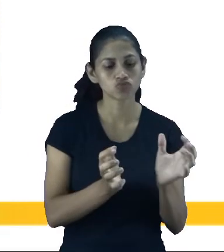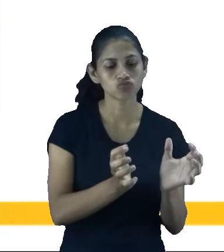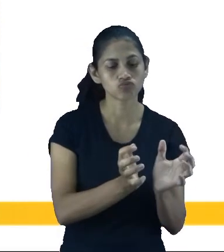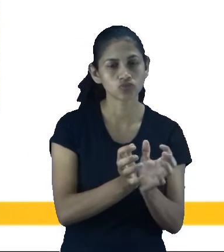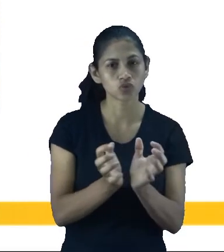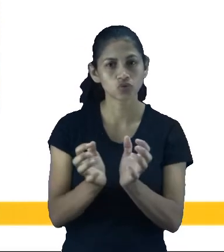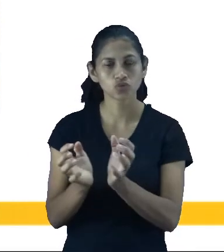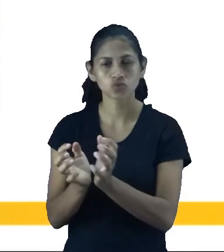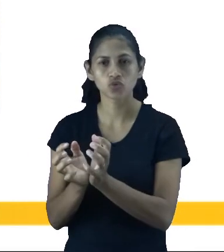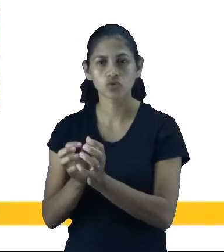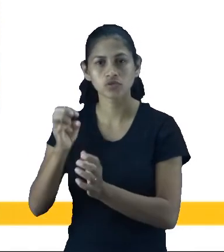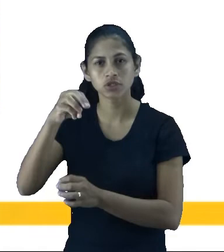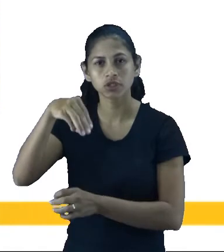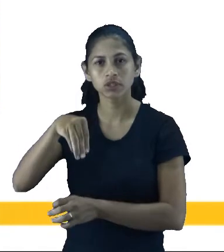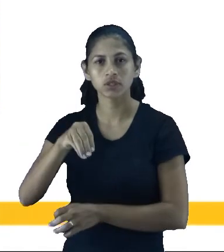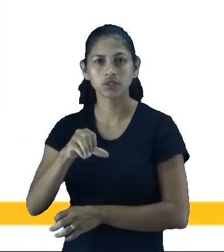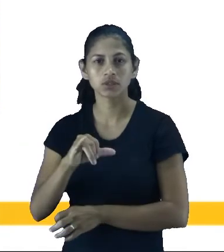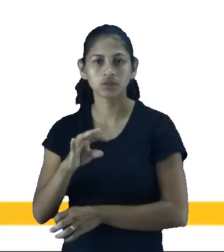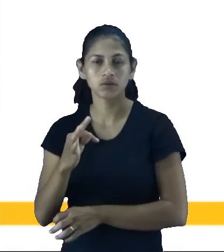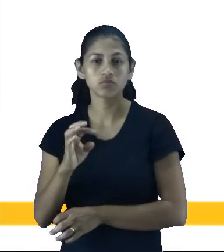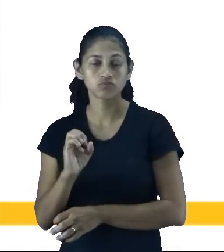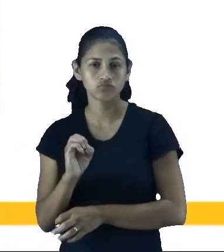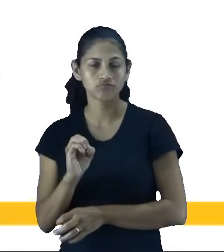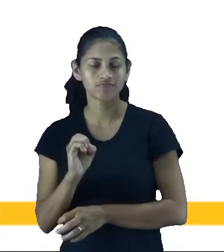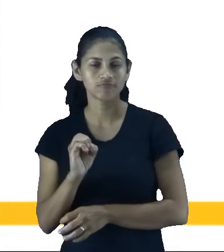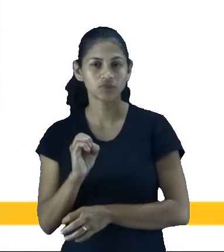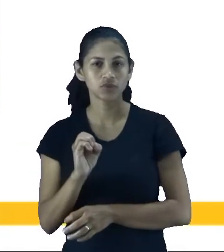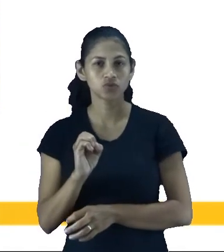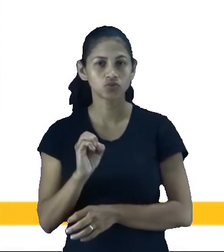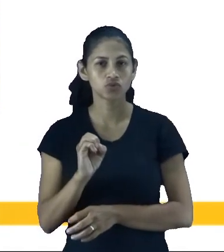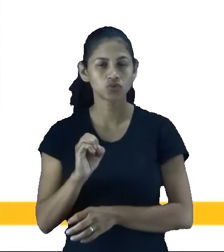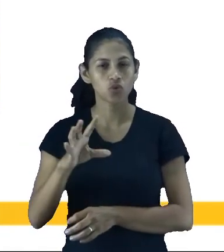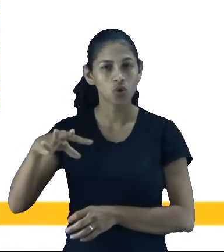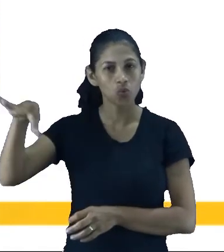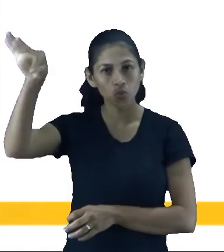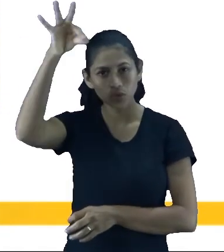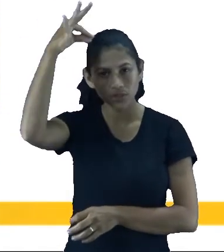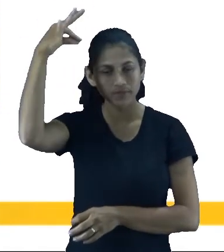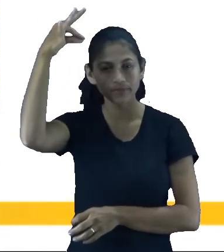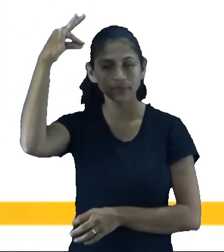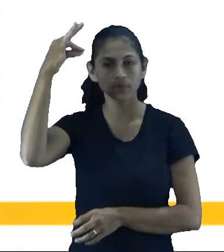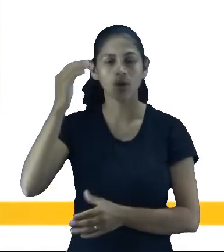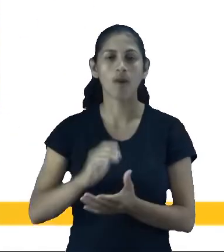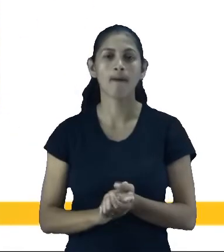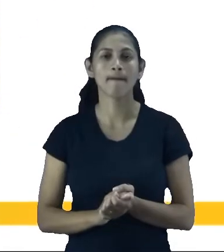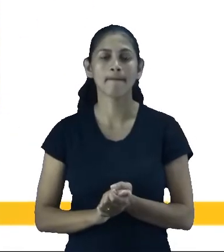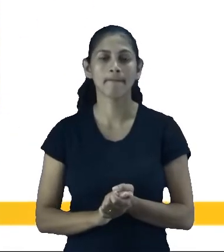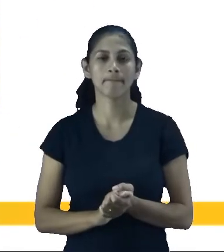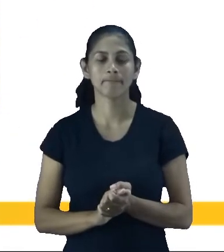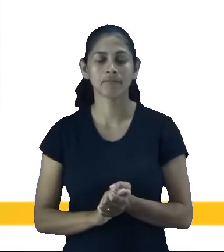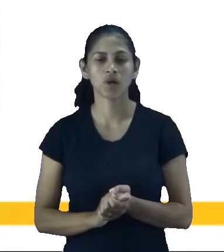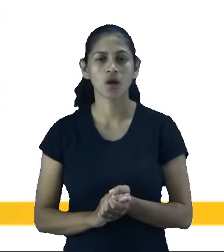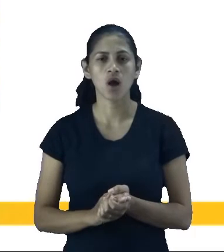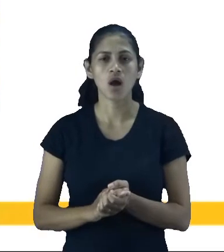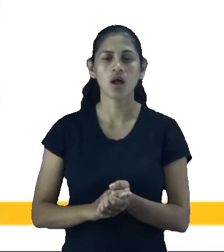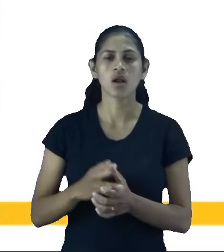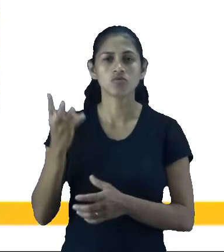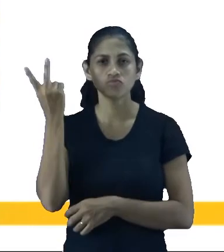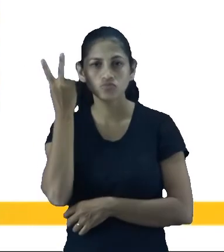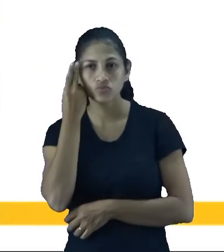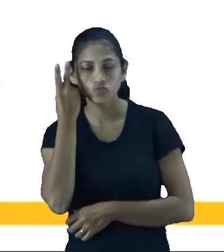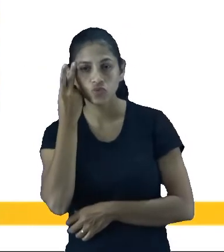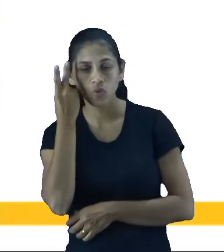sobre seres espirituais, era variada. Entretanto, era comum a crença em